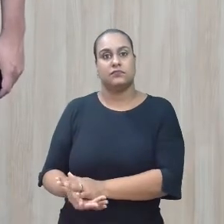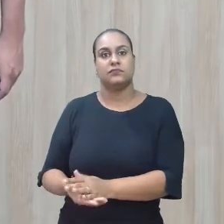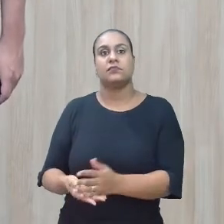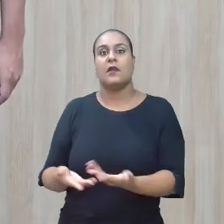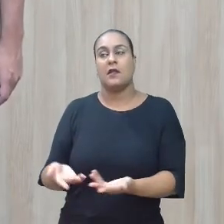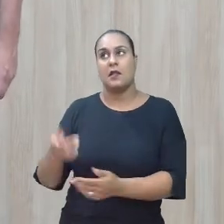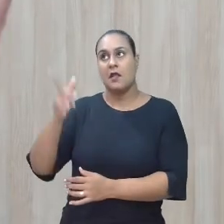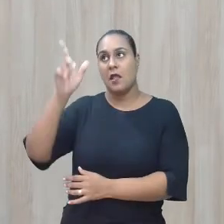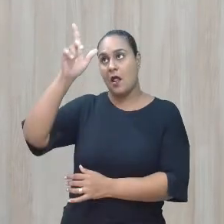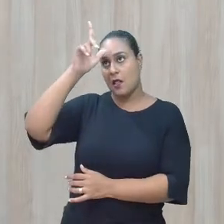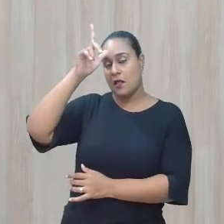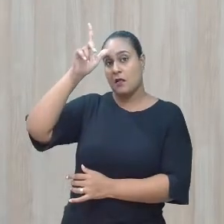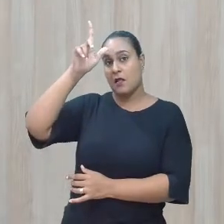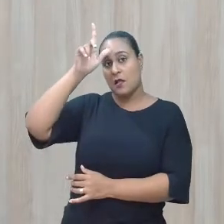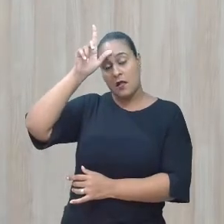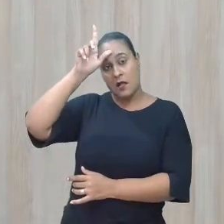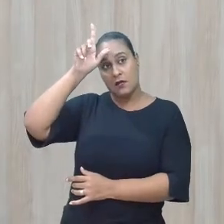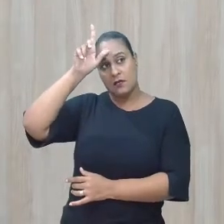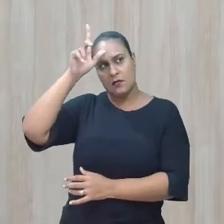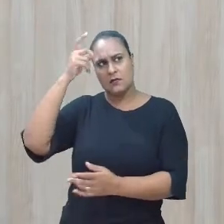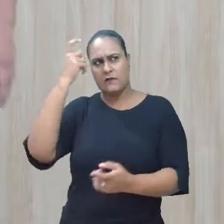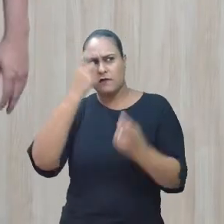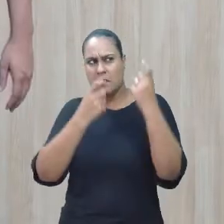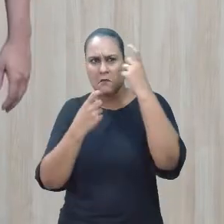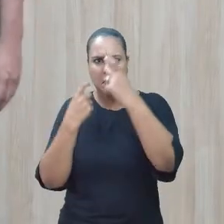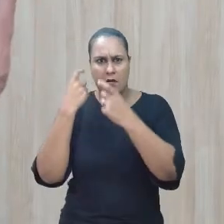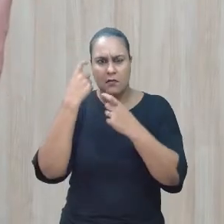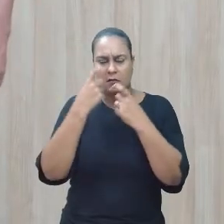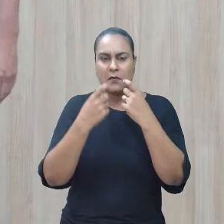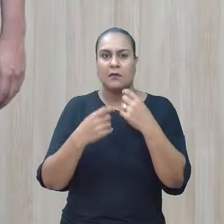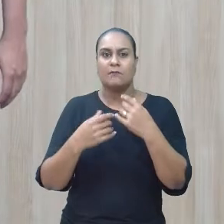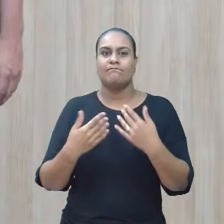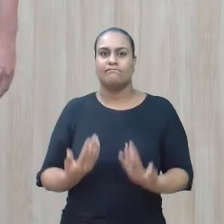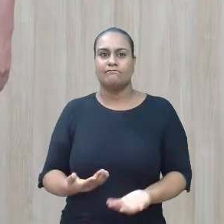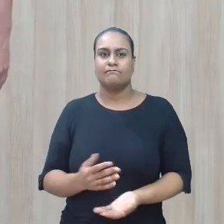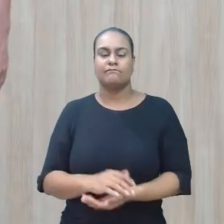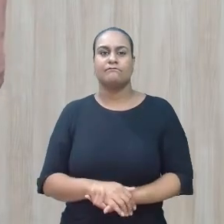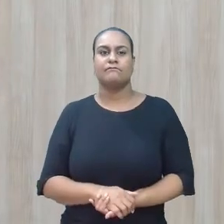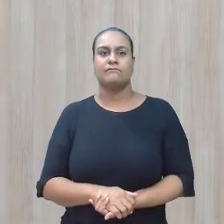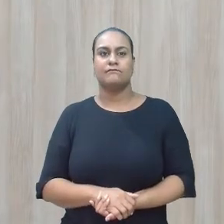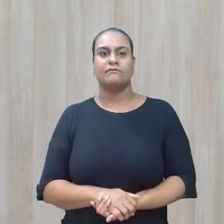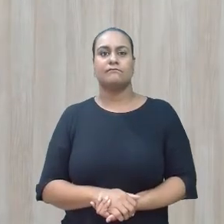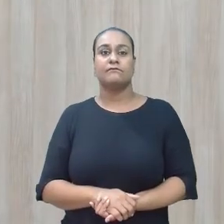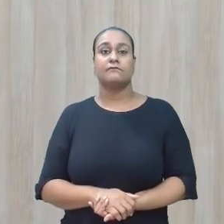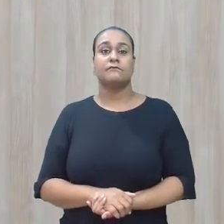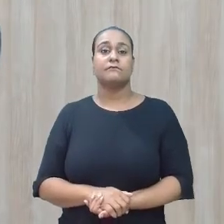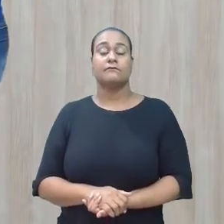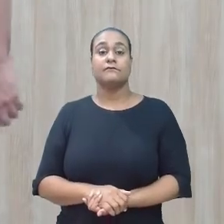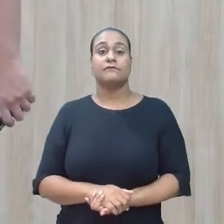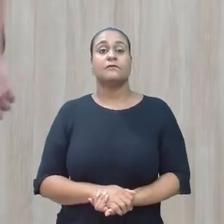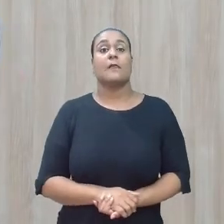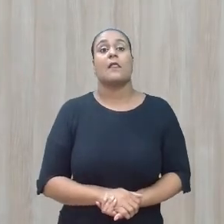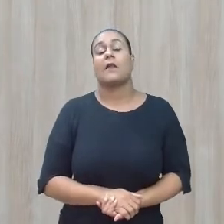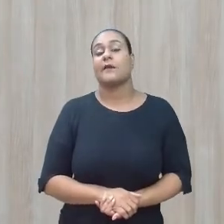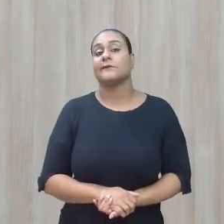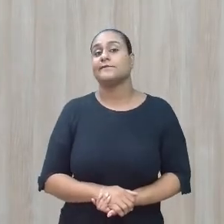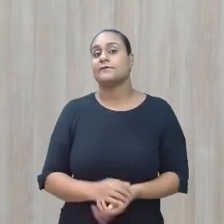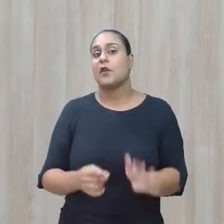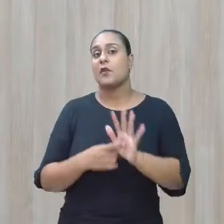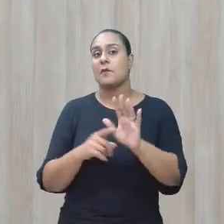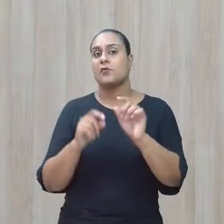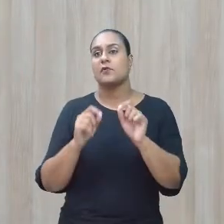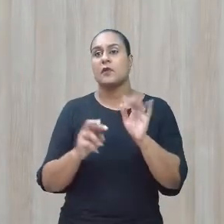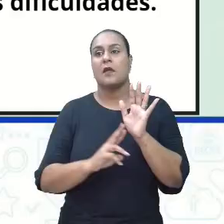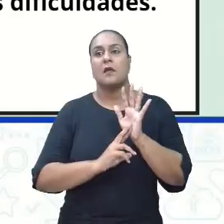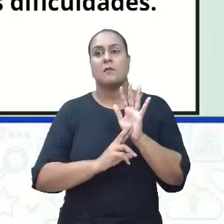meio preocupada, né, com os encaminhamentos, tá bom? O outro ponto que eu quero destacar é esse aqui, ó. Representar